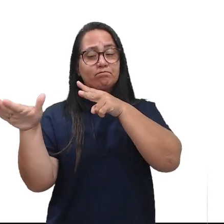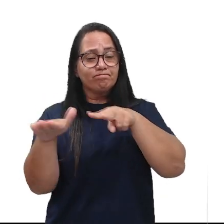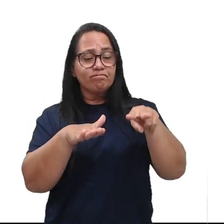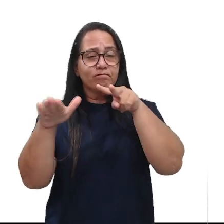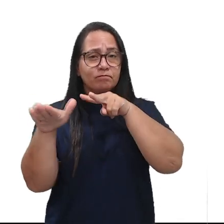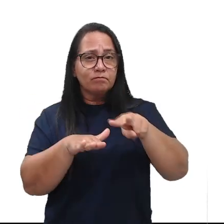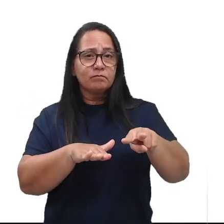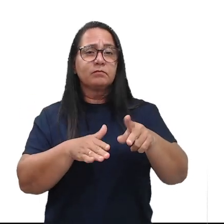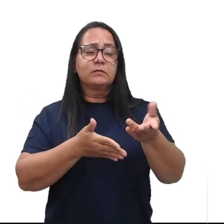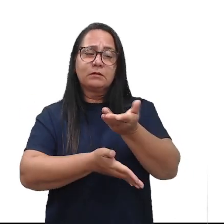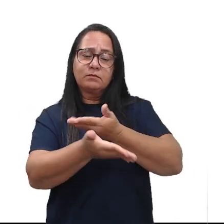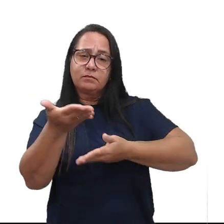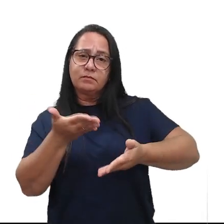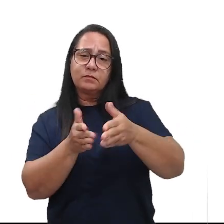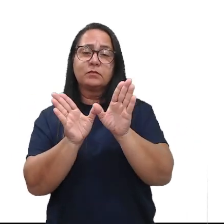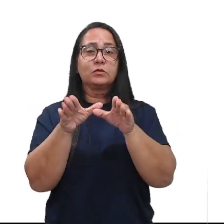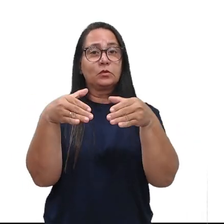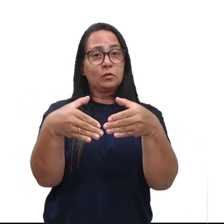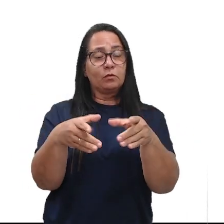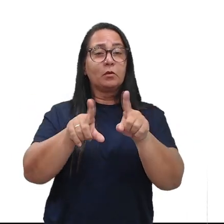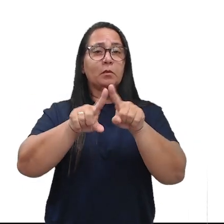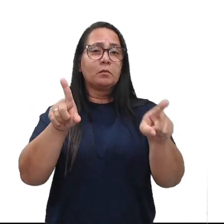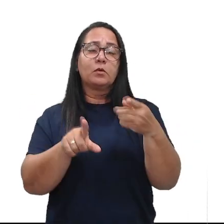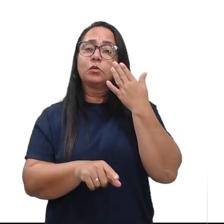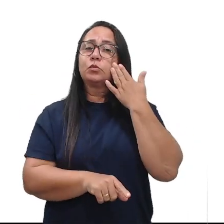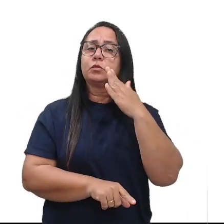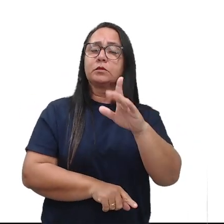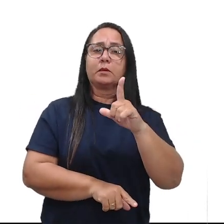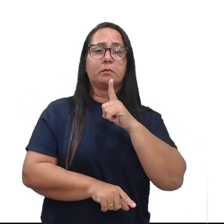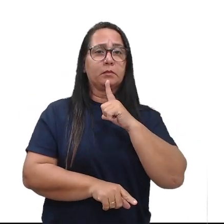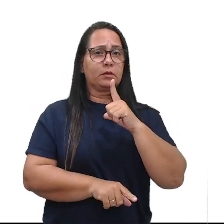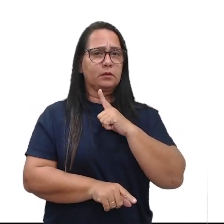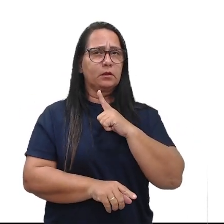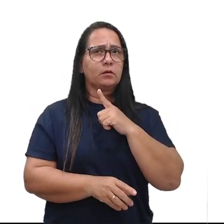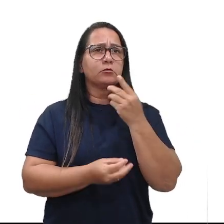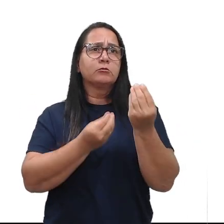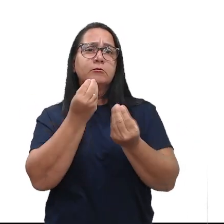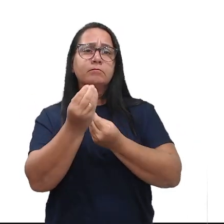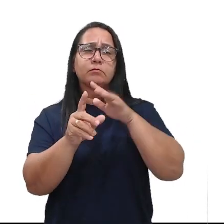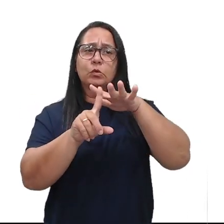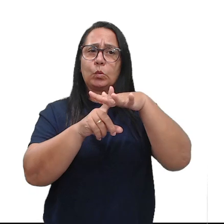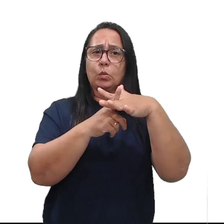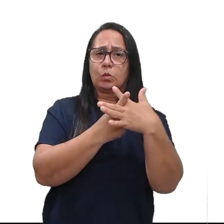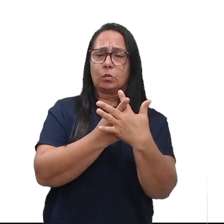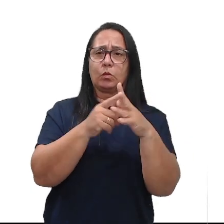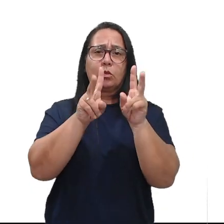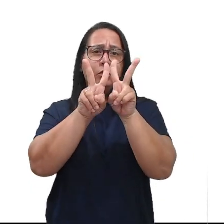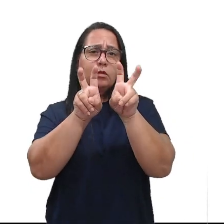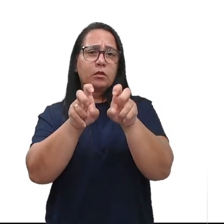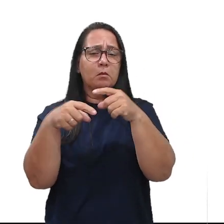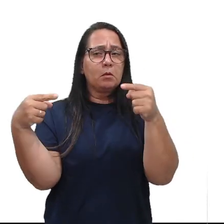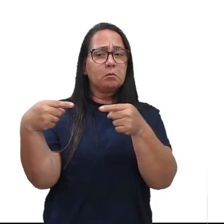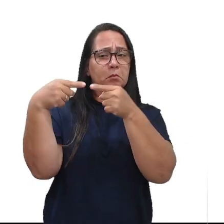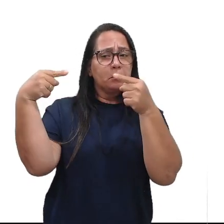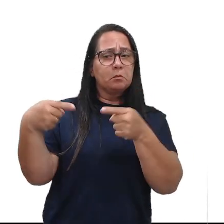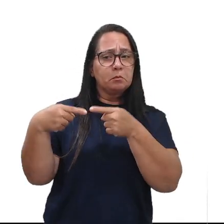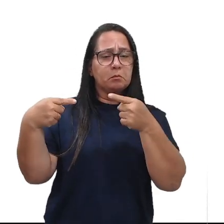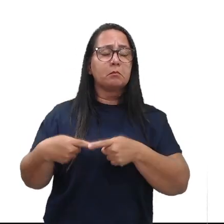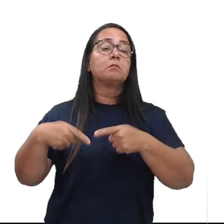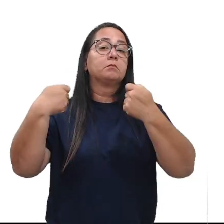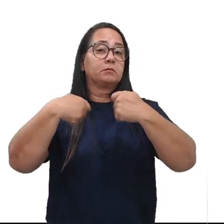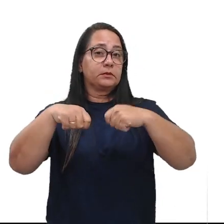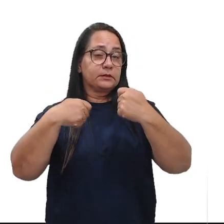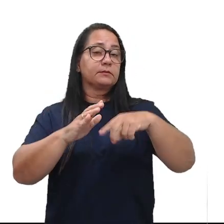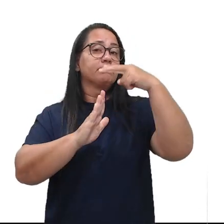está interagindo num fórum, e você não sabe que tópico é aquele, que situação. Será que a professora trouxe essa temática, não trouxe? Então você vai lá,